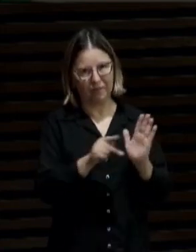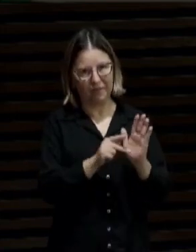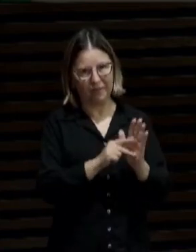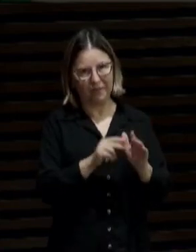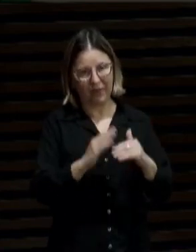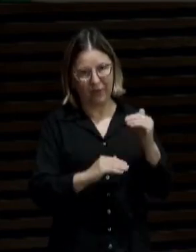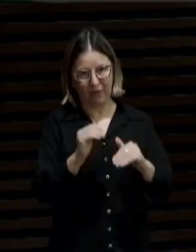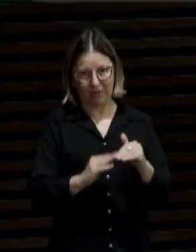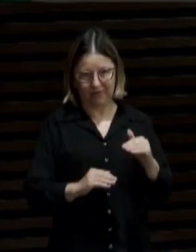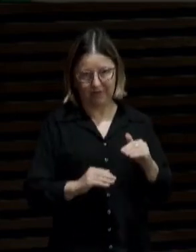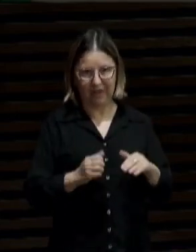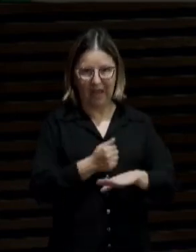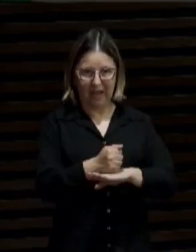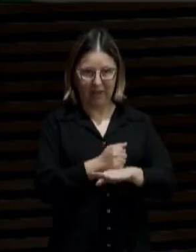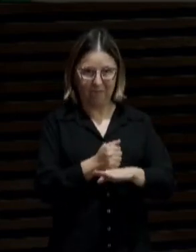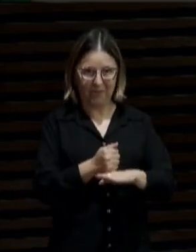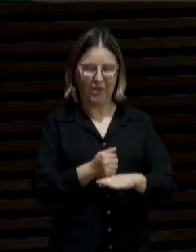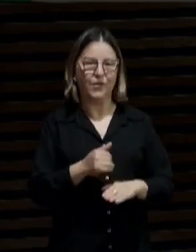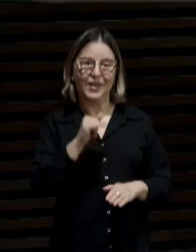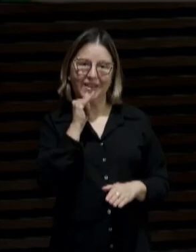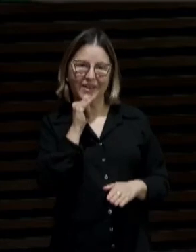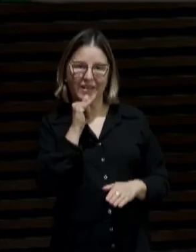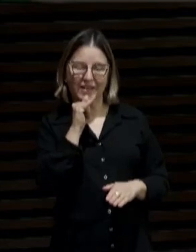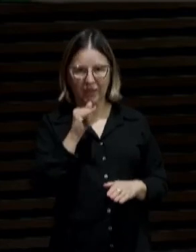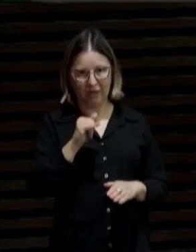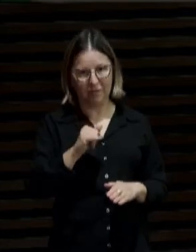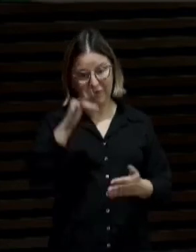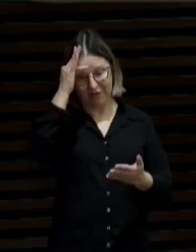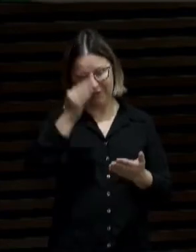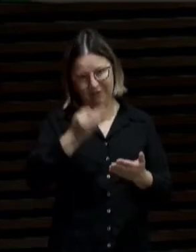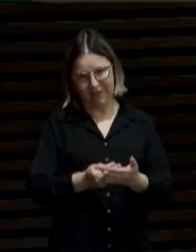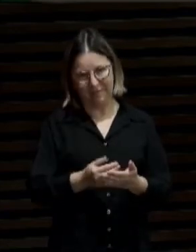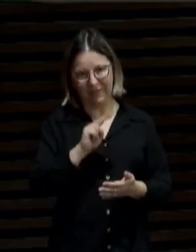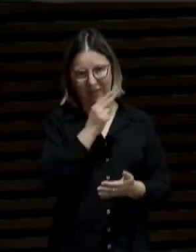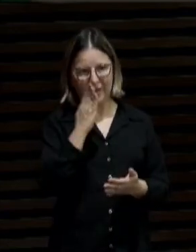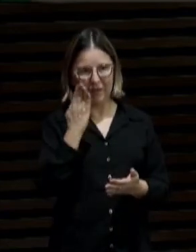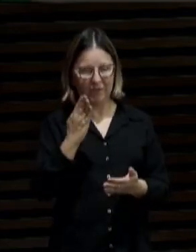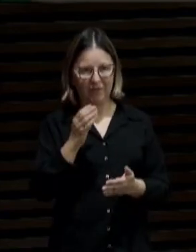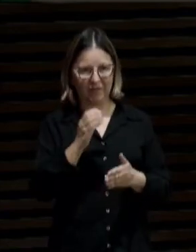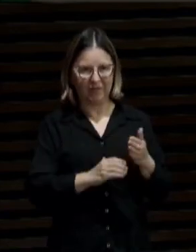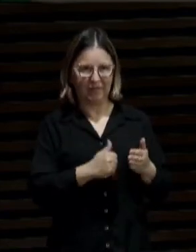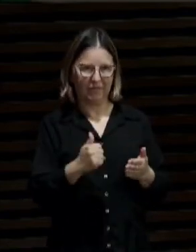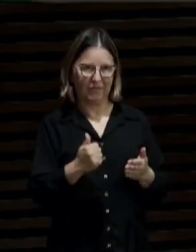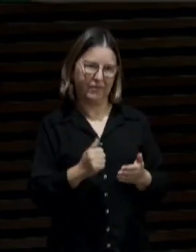um exemplo de fé. Vamos ler Hebreus 11, 8 e 9.